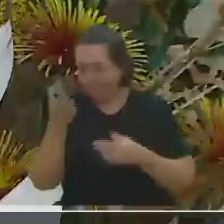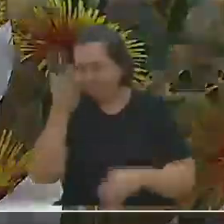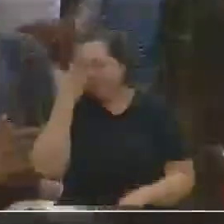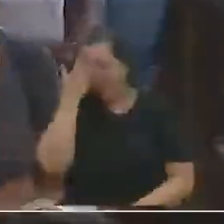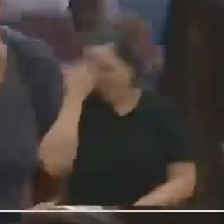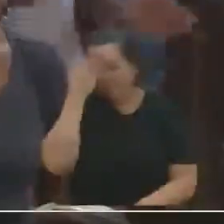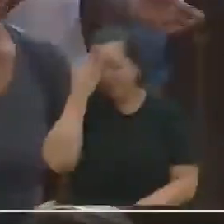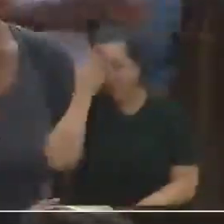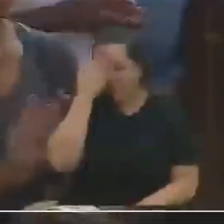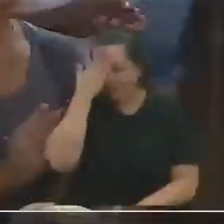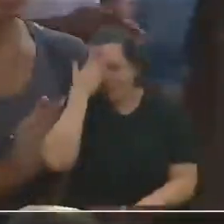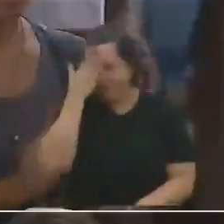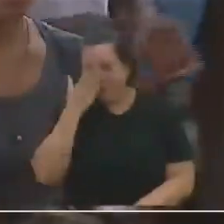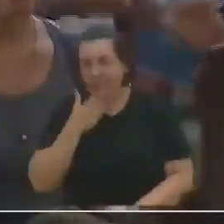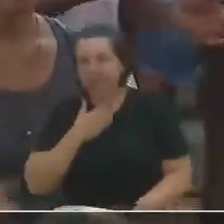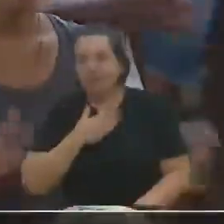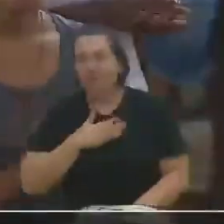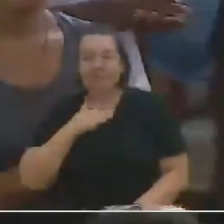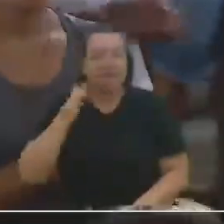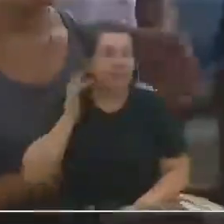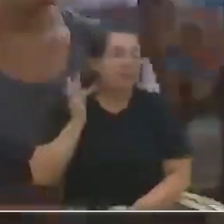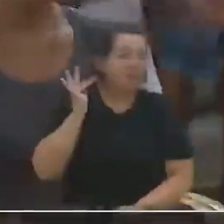mas eu bem